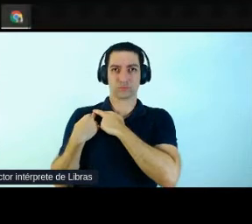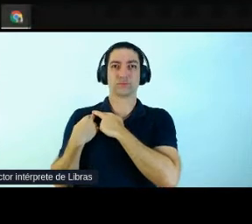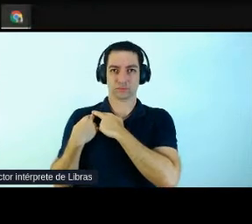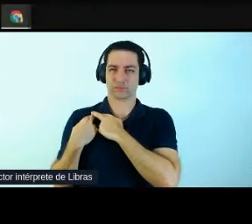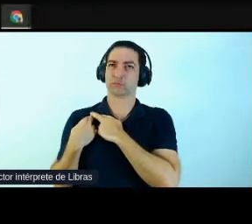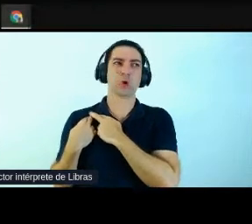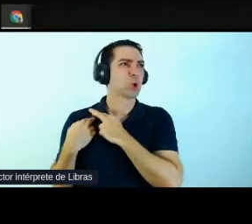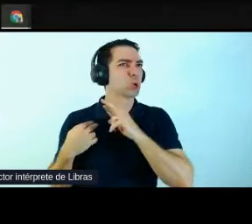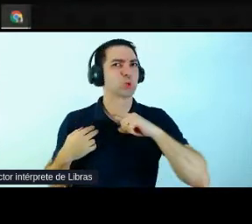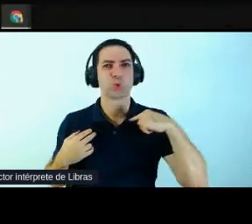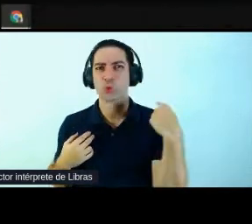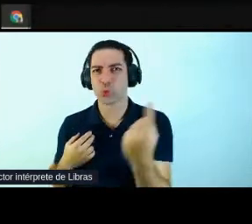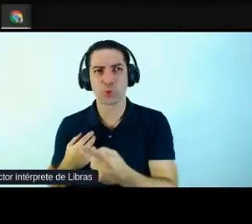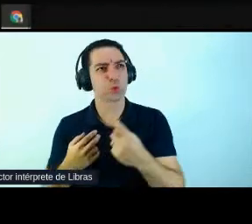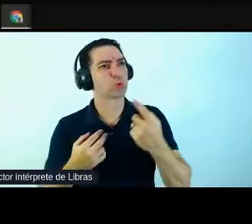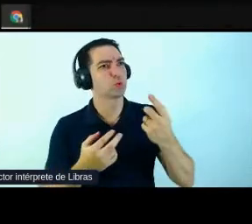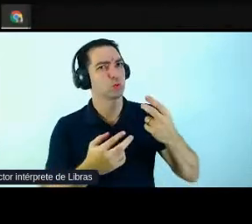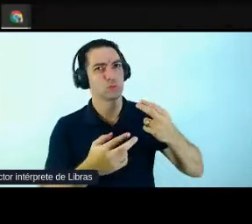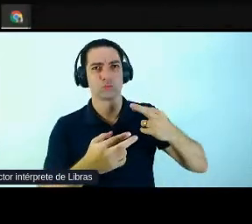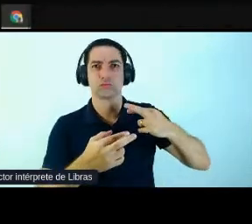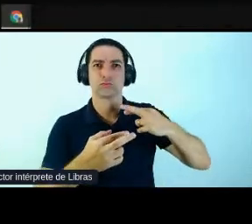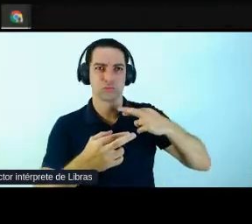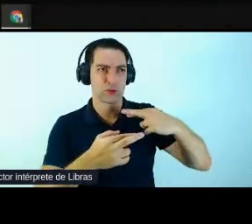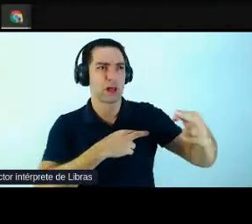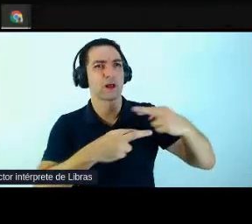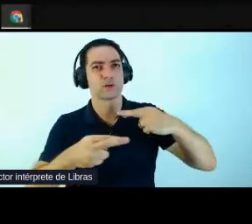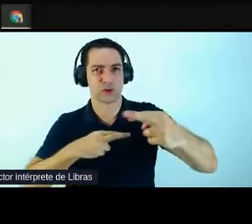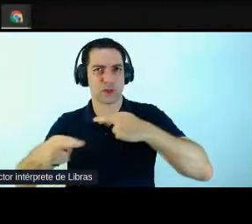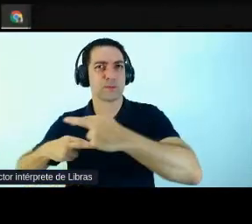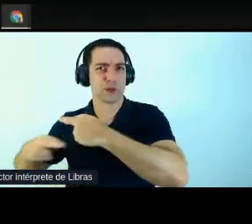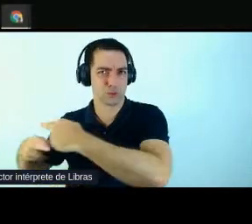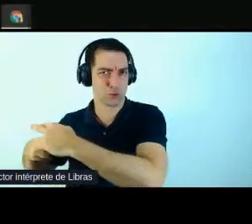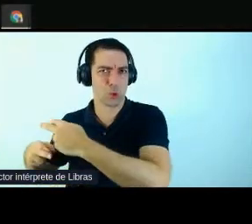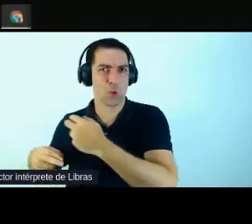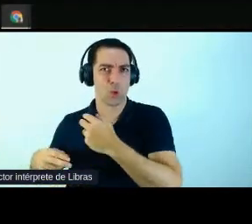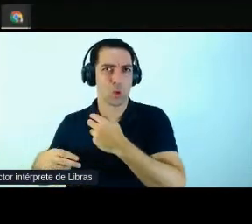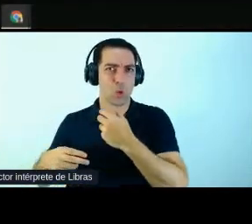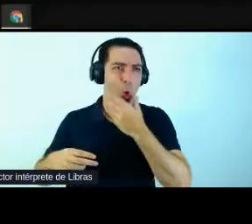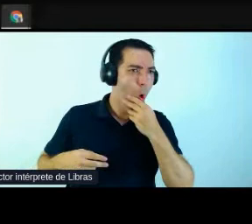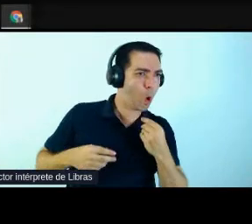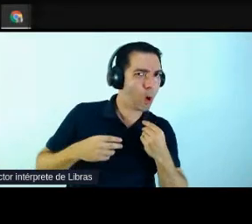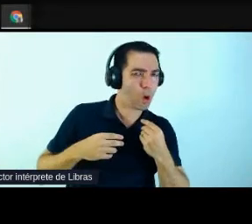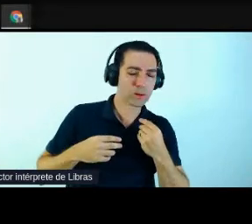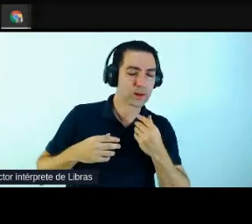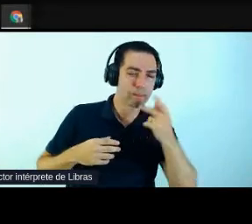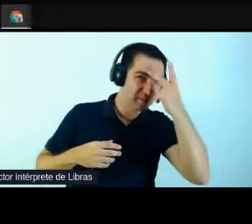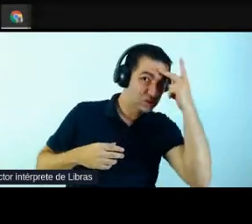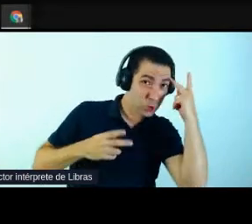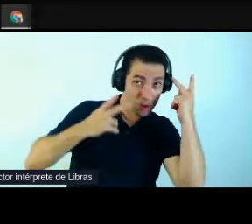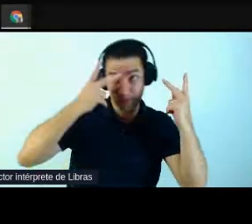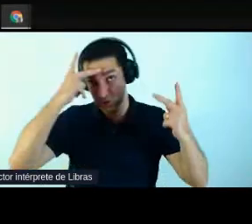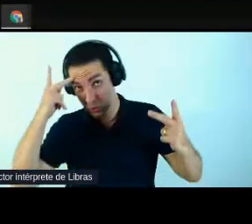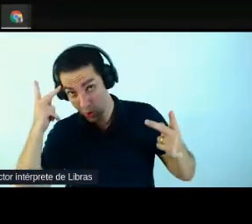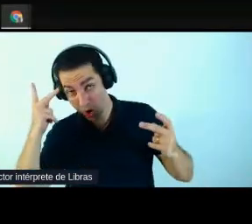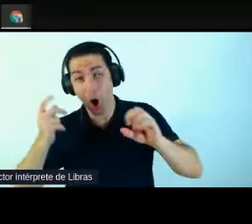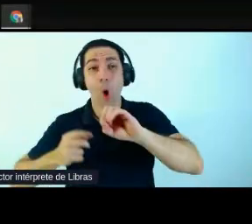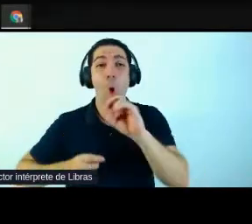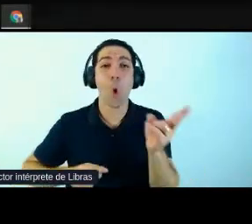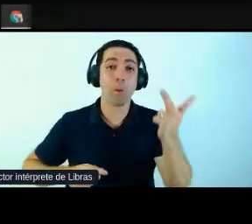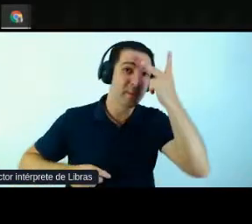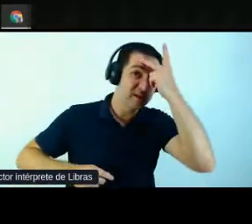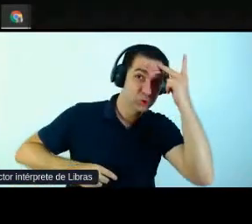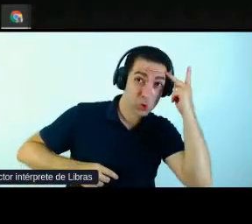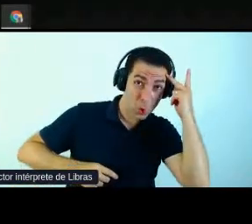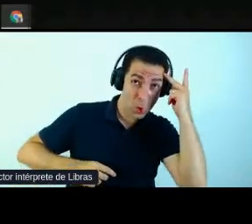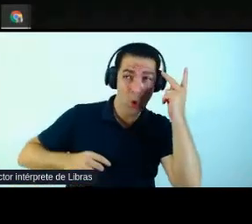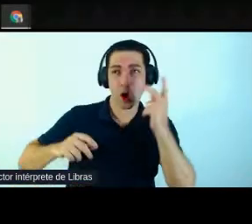ou humano-máquina, né? Então, se a gente for pensar, né, lá atrás, quem sabia produzir fogo